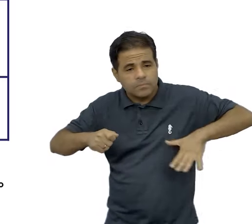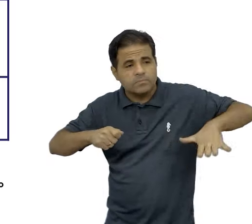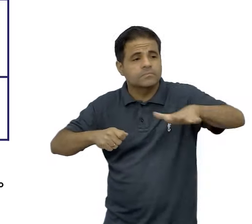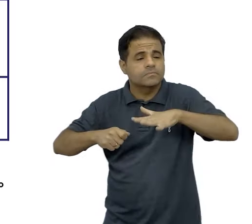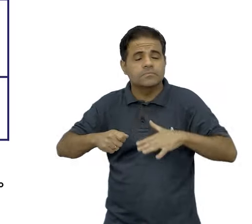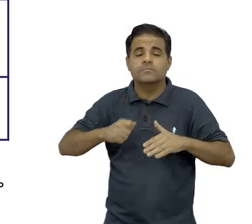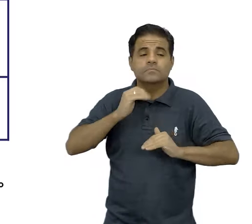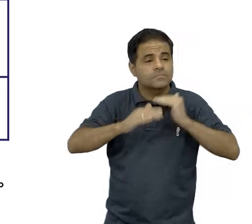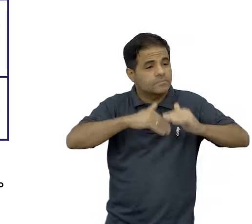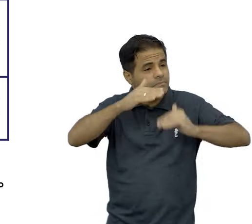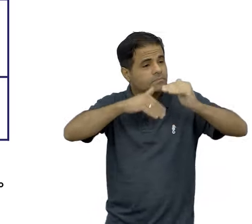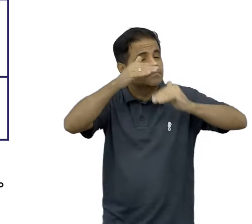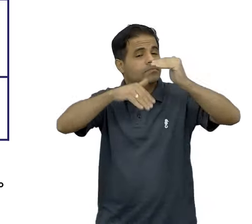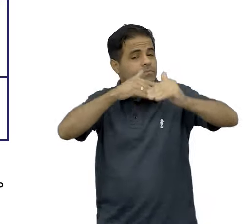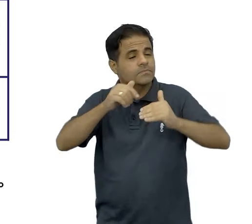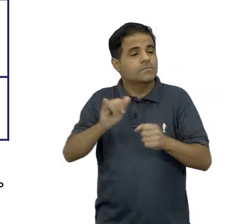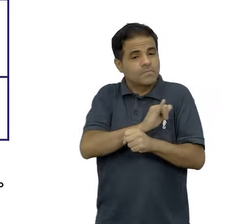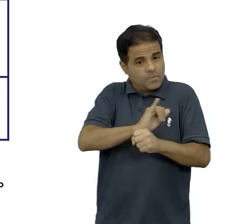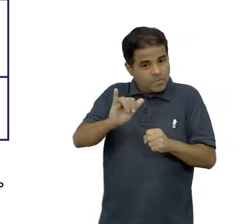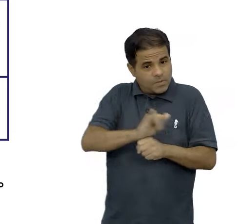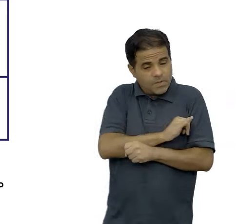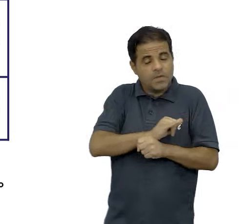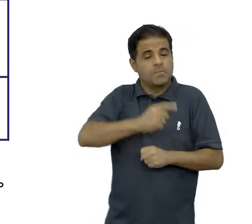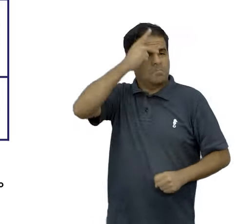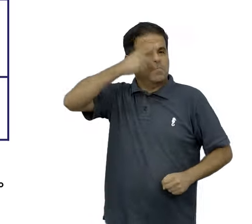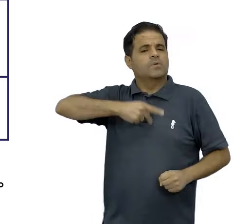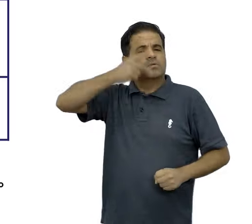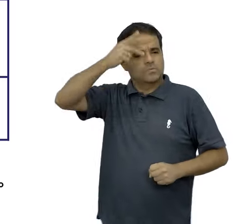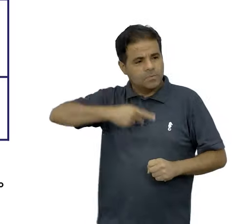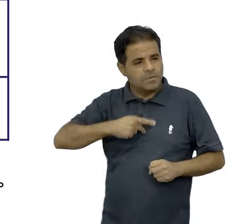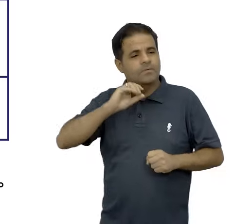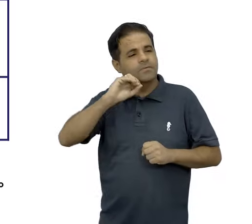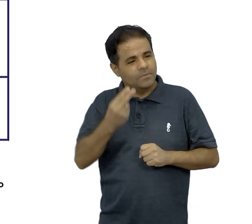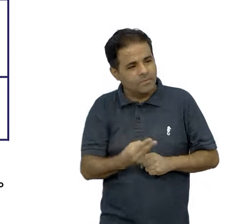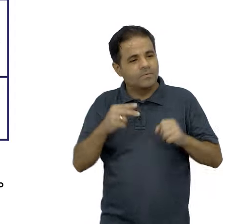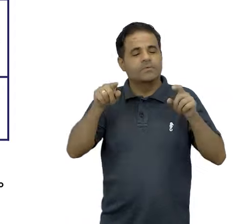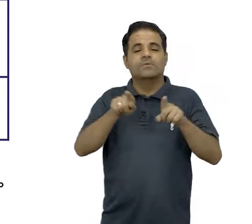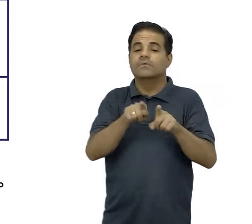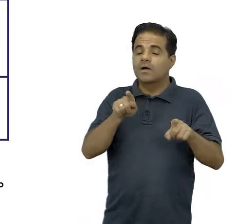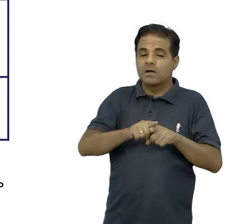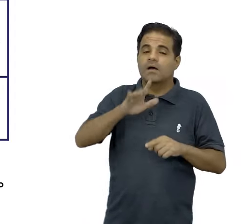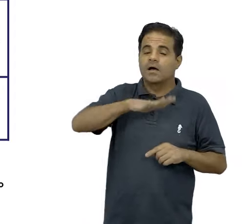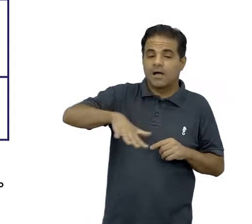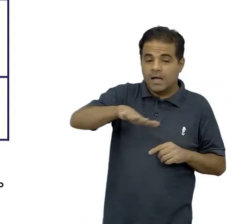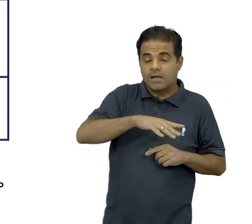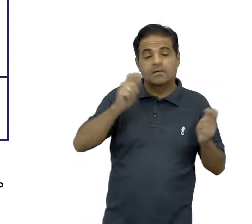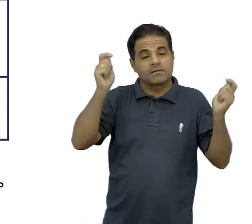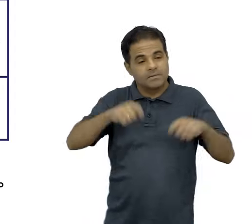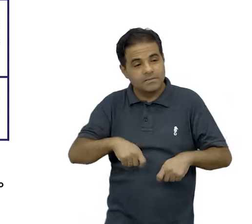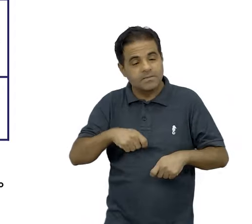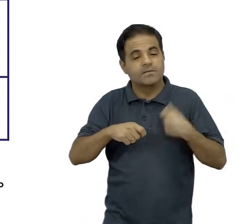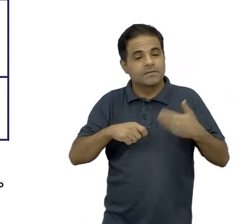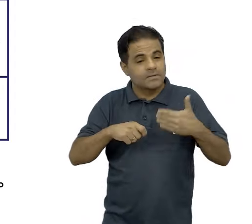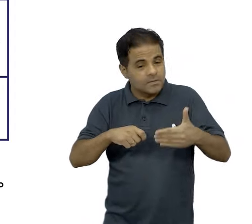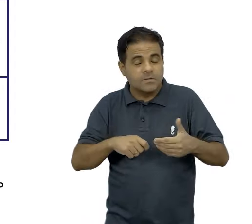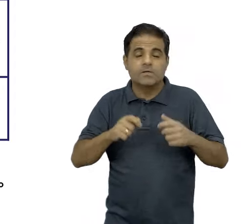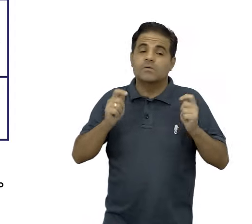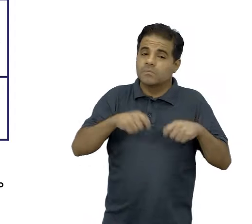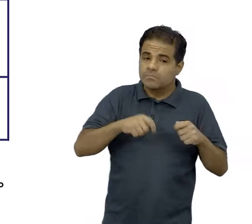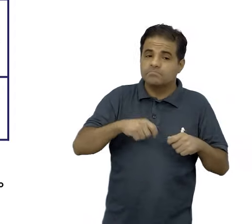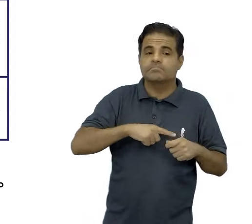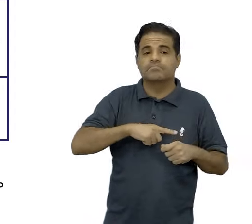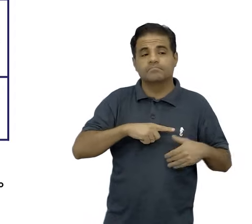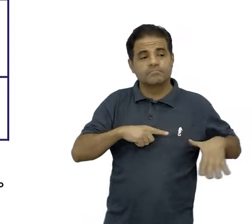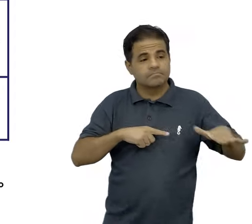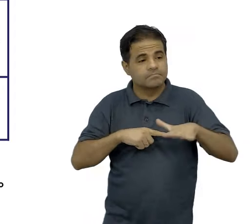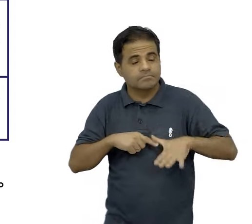vão desenvolver aí estratégias pessoais ou convencionais, né, que aí pode ser o algoritmo também,